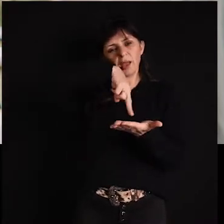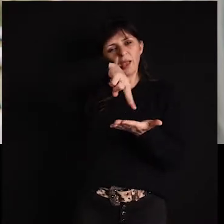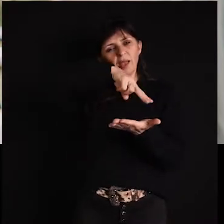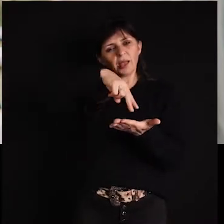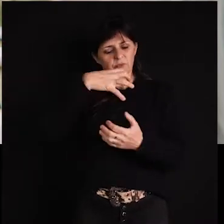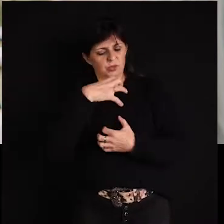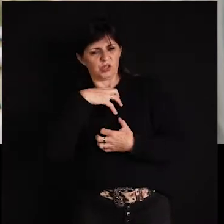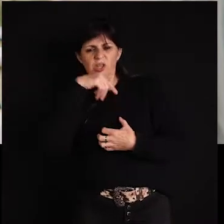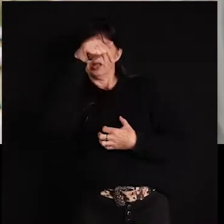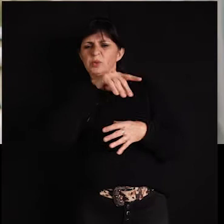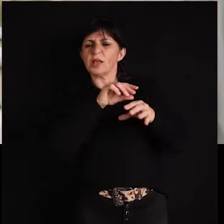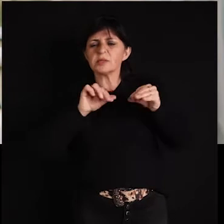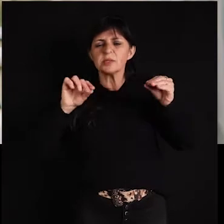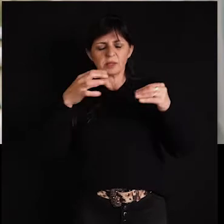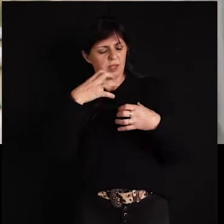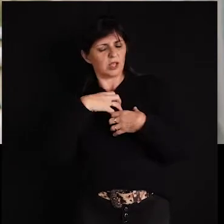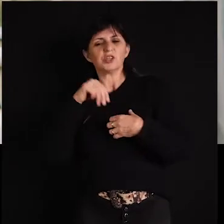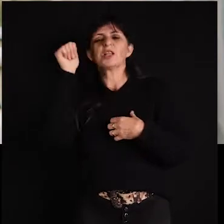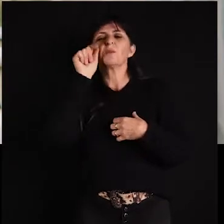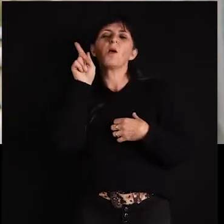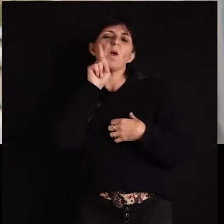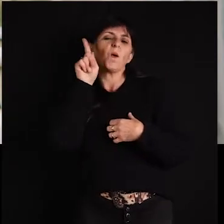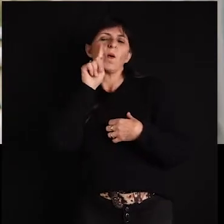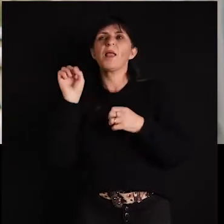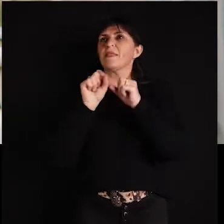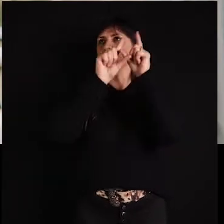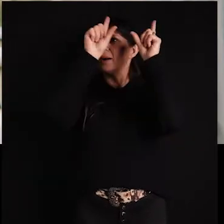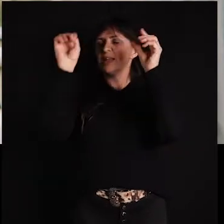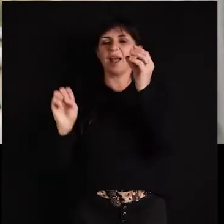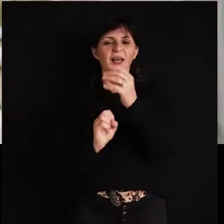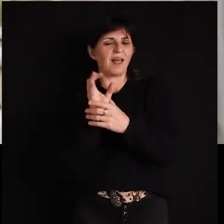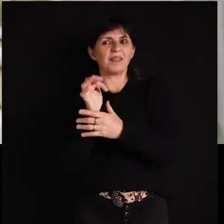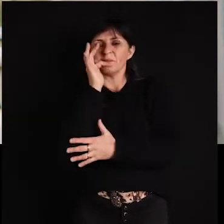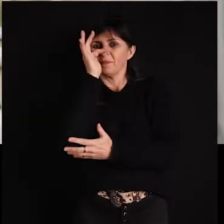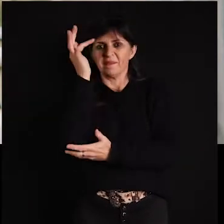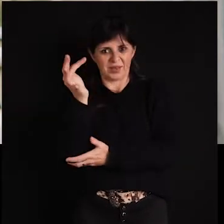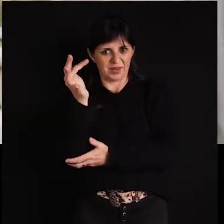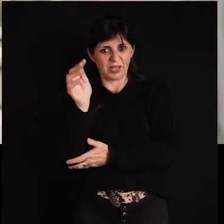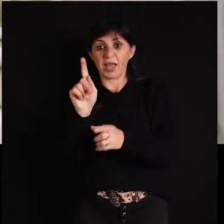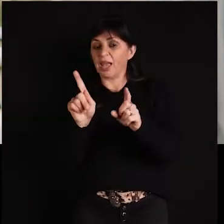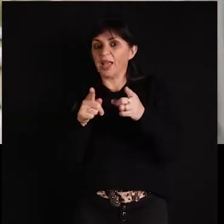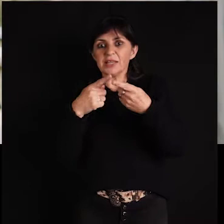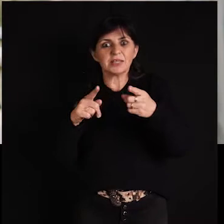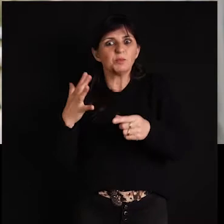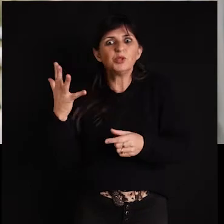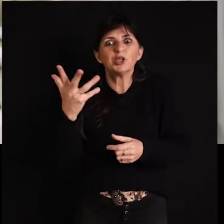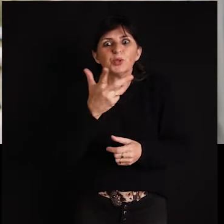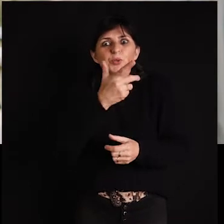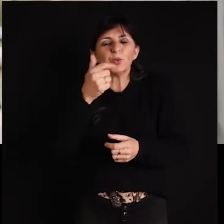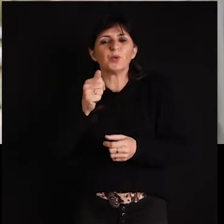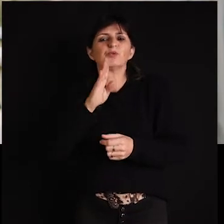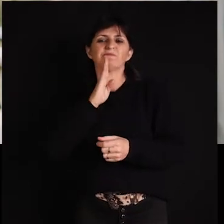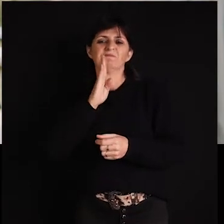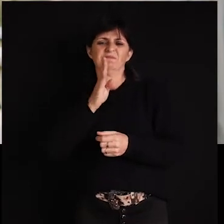dessa terra, tem a ginga da morena nas manhãs de primavera. Essa música também todo mundo conhece,